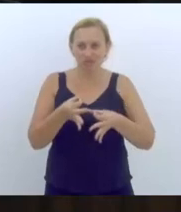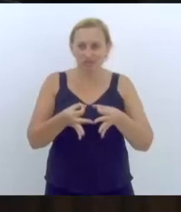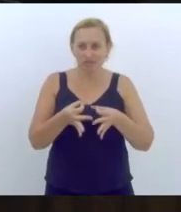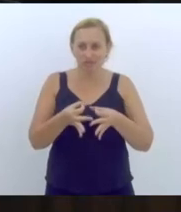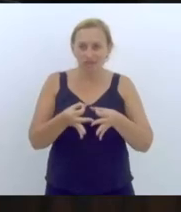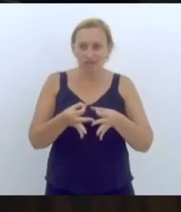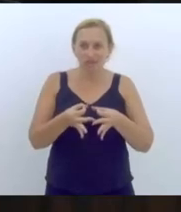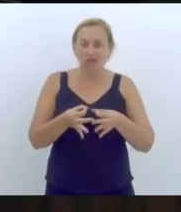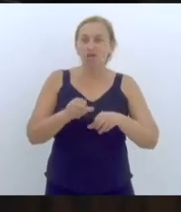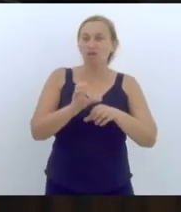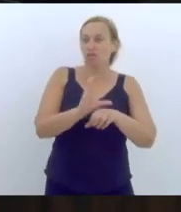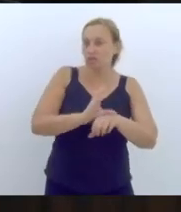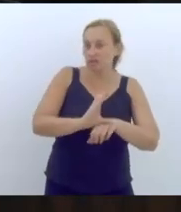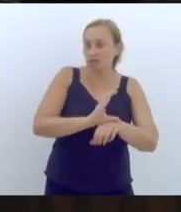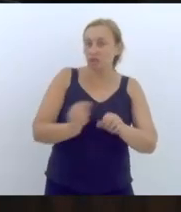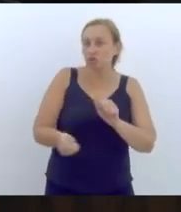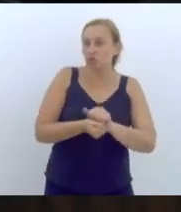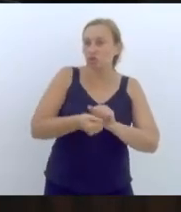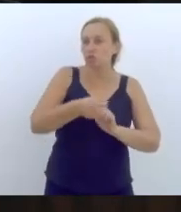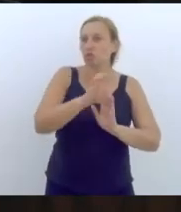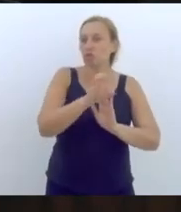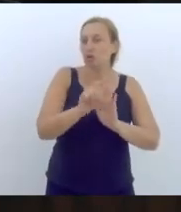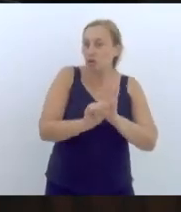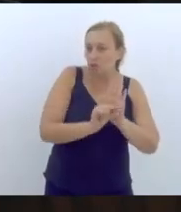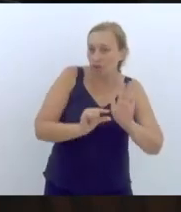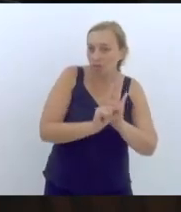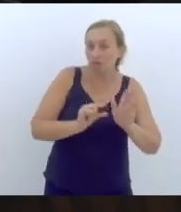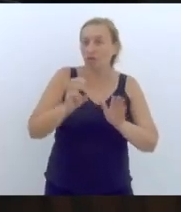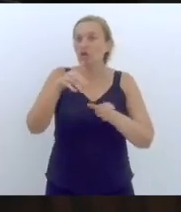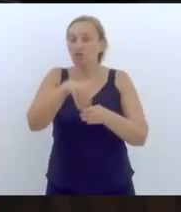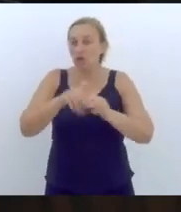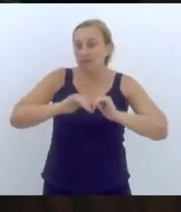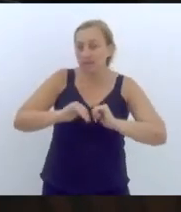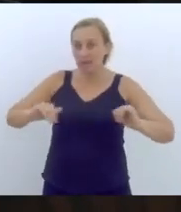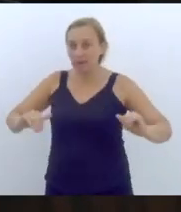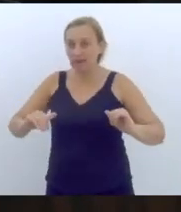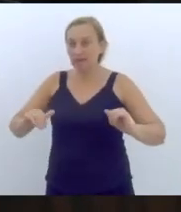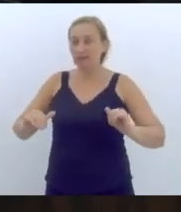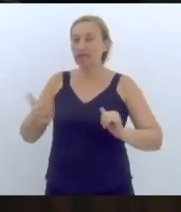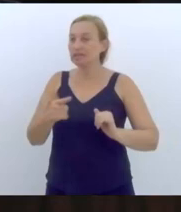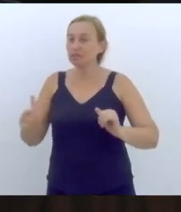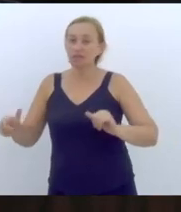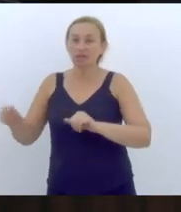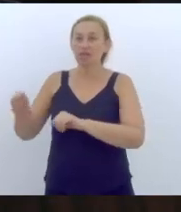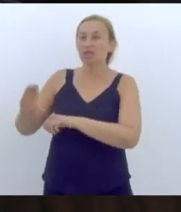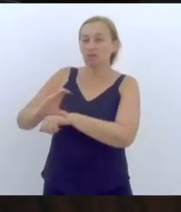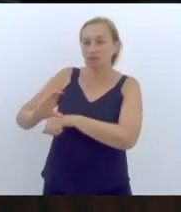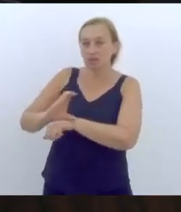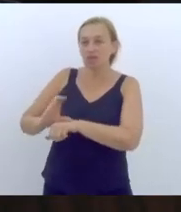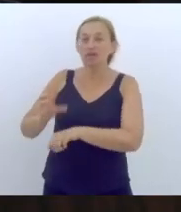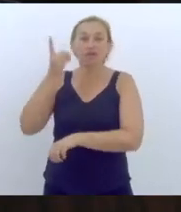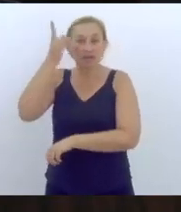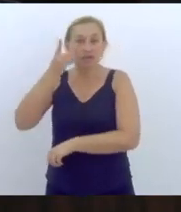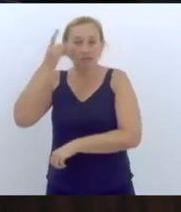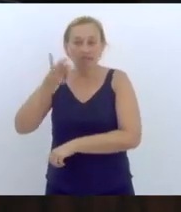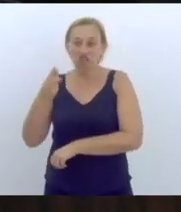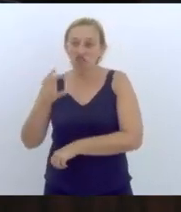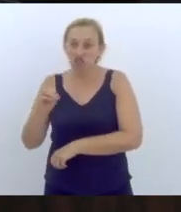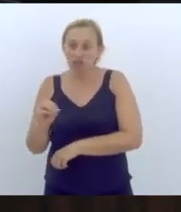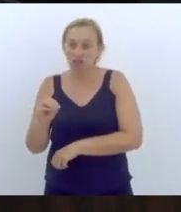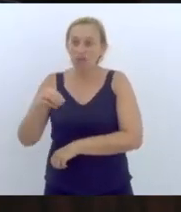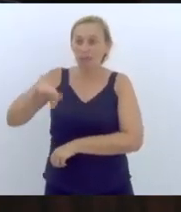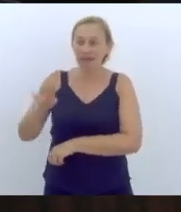pela constitucionalidade com emenda, com voto em separado pela inconstitucionalidade do deputado Chiquinho da Mangueira,